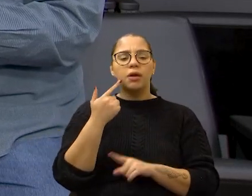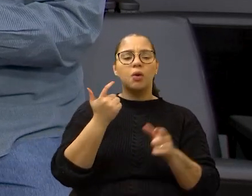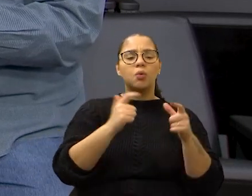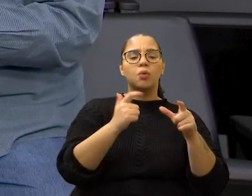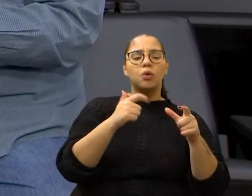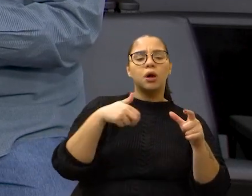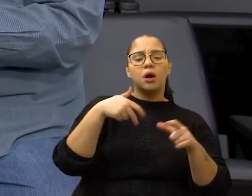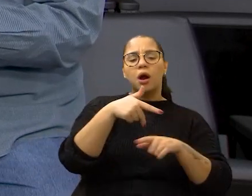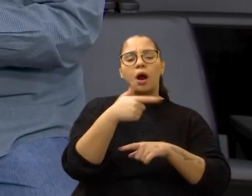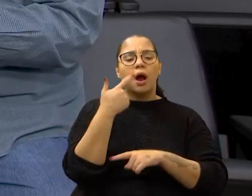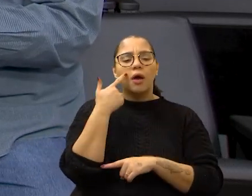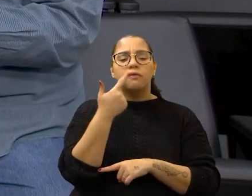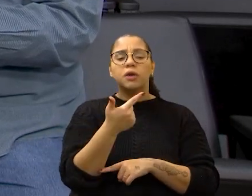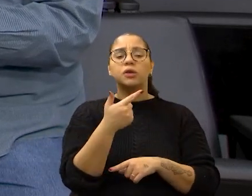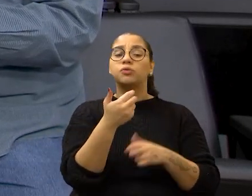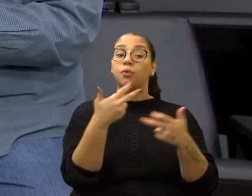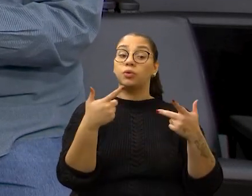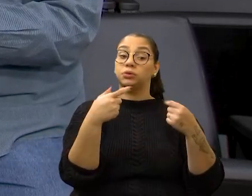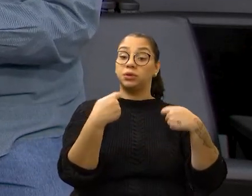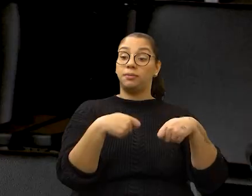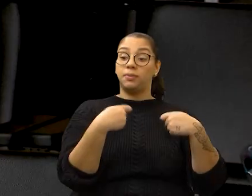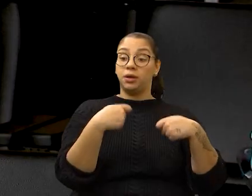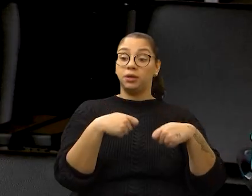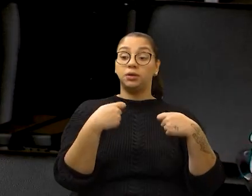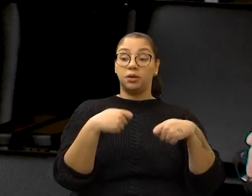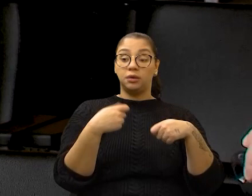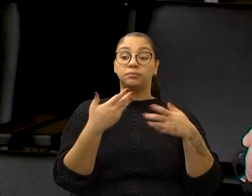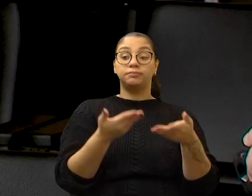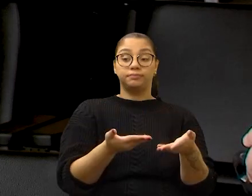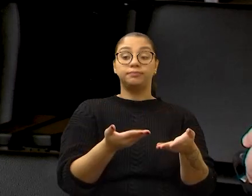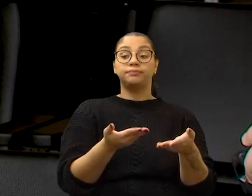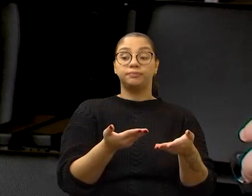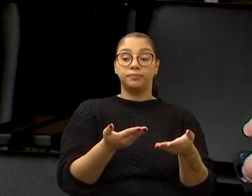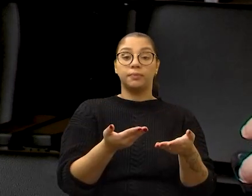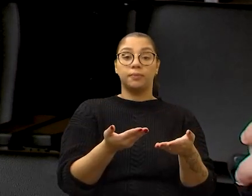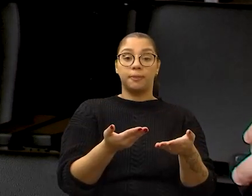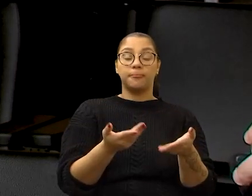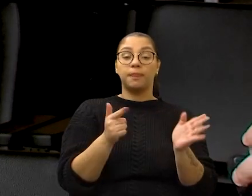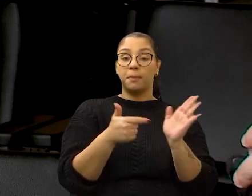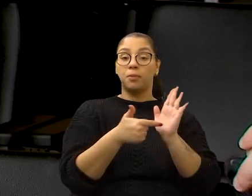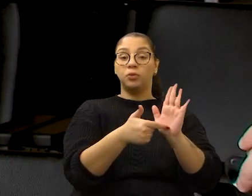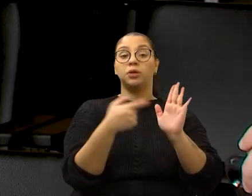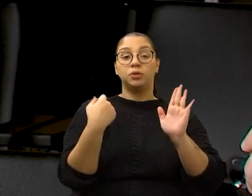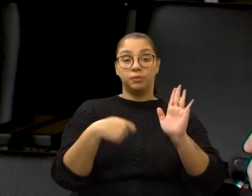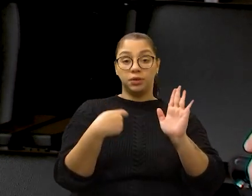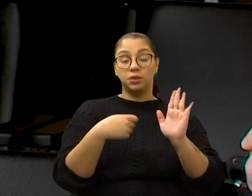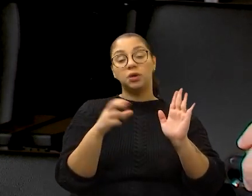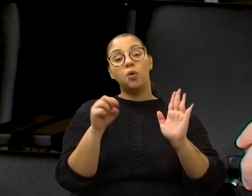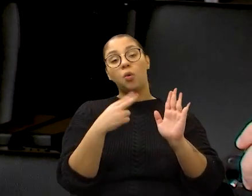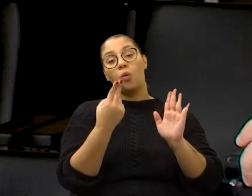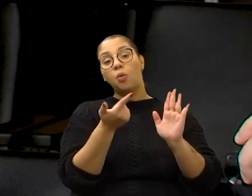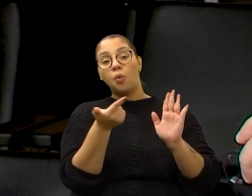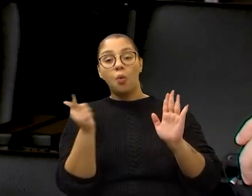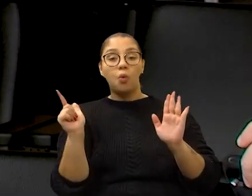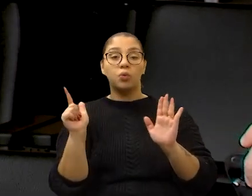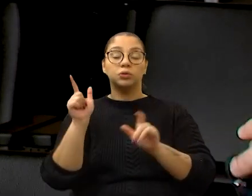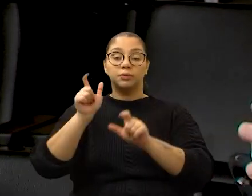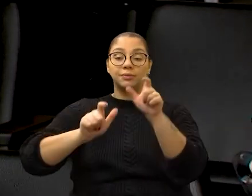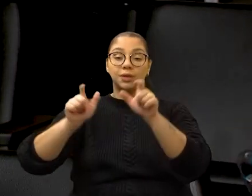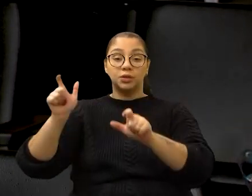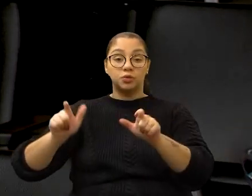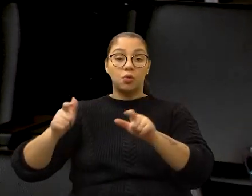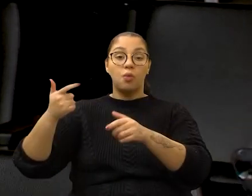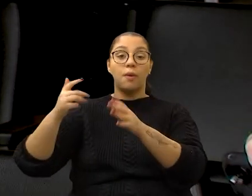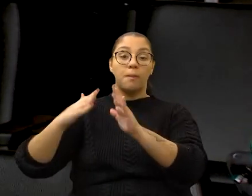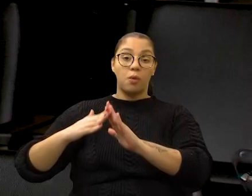algum lugar e vejo uma demanda que precisa ali ser apontada. Outros, os